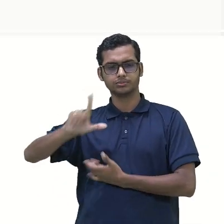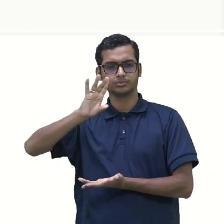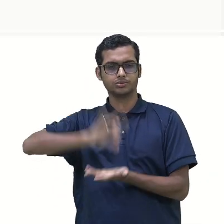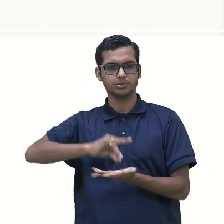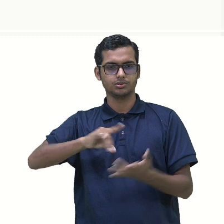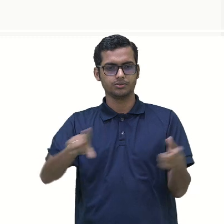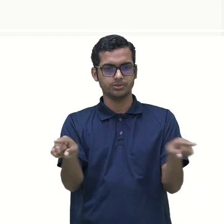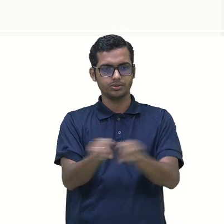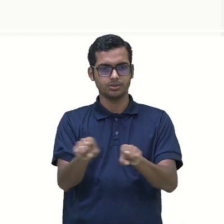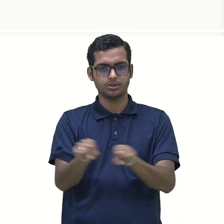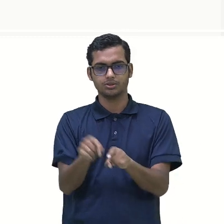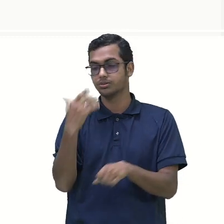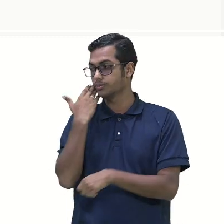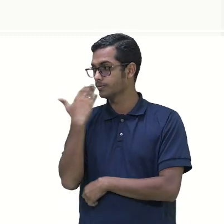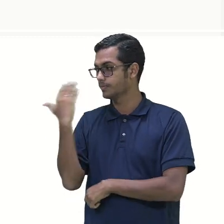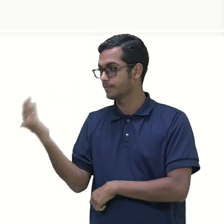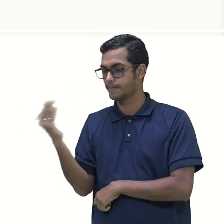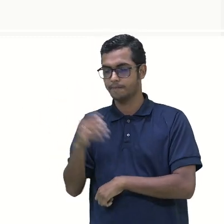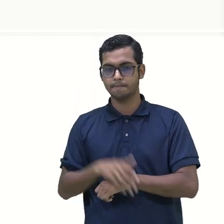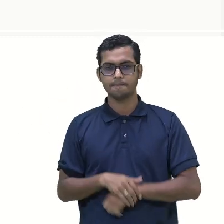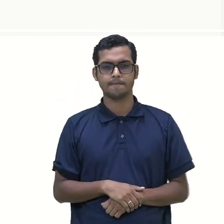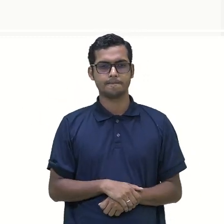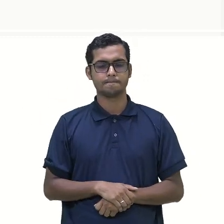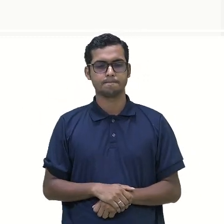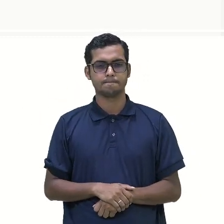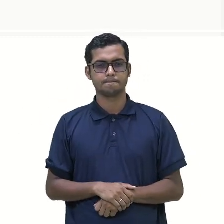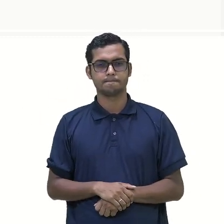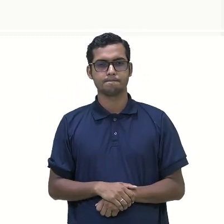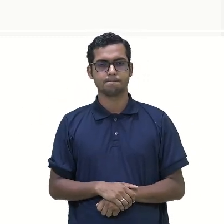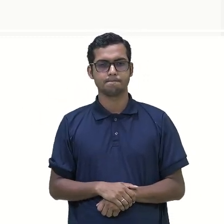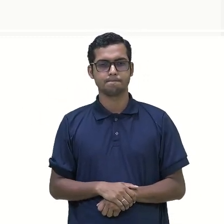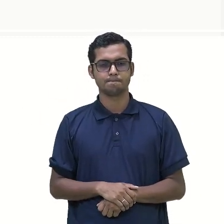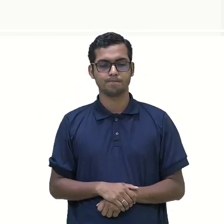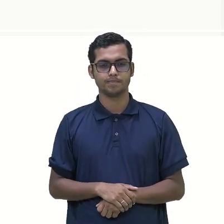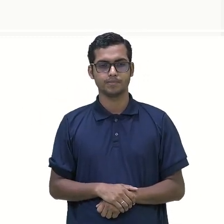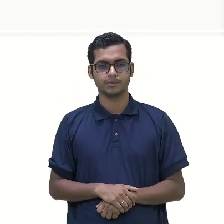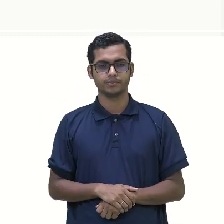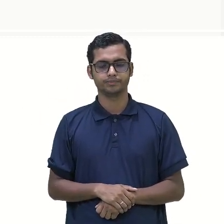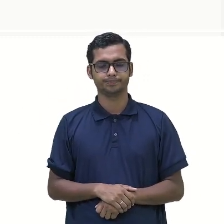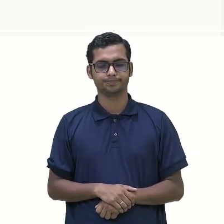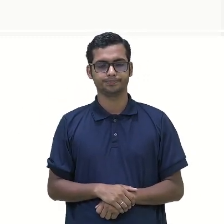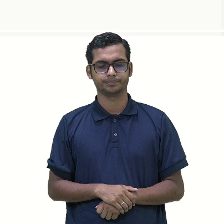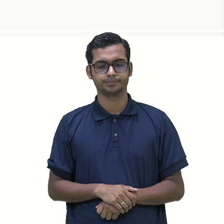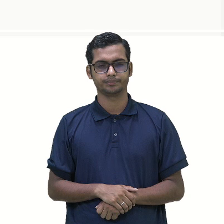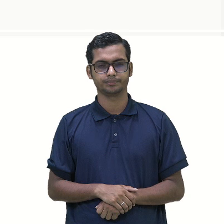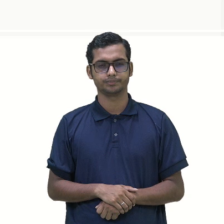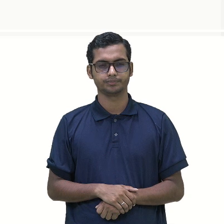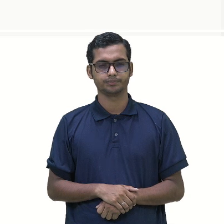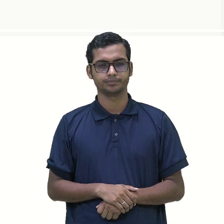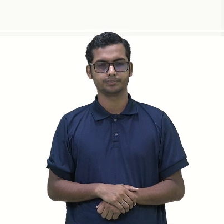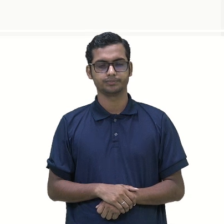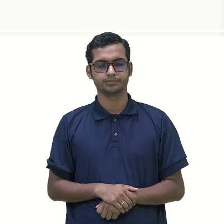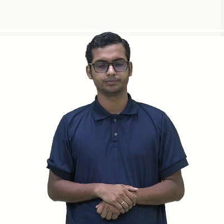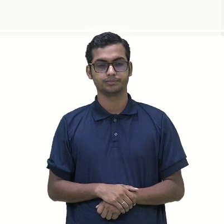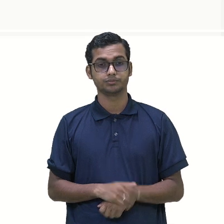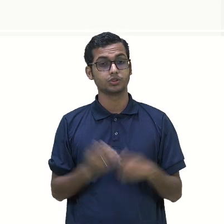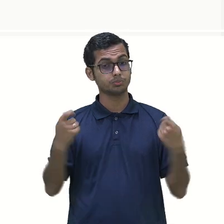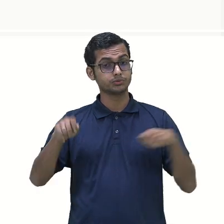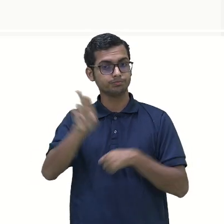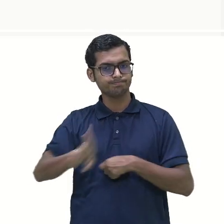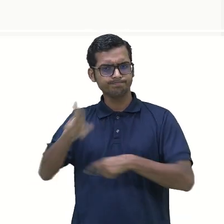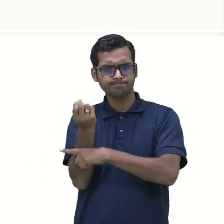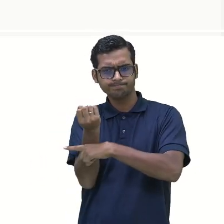Beleza? Para a cor azul vai ser necessário 6 litros. No mesmo raciocínio, eu posso achar uma fração